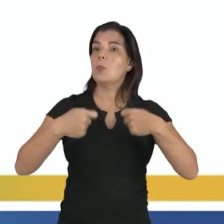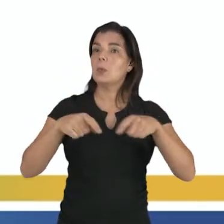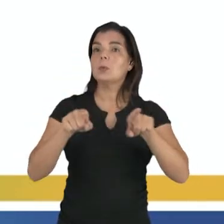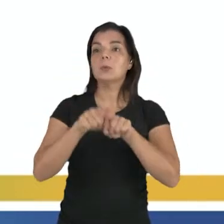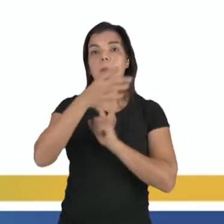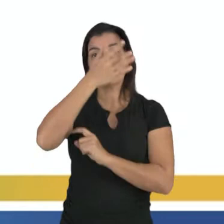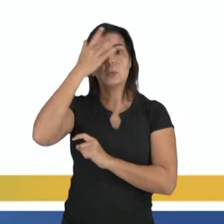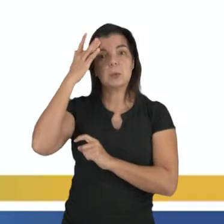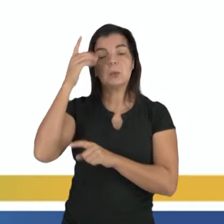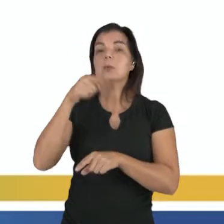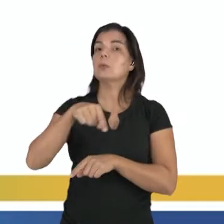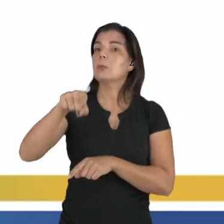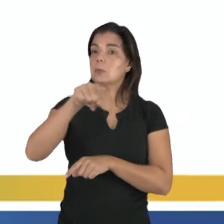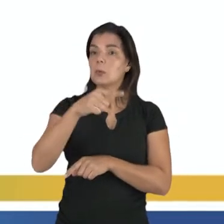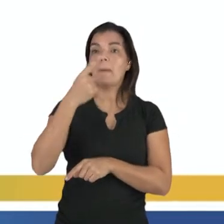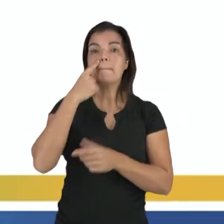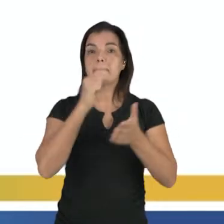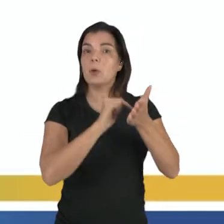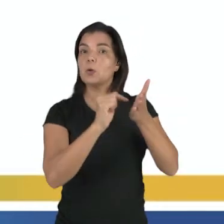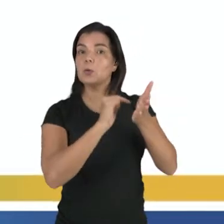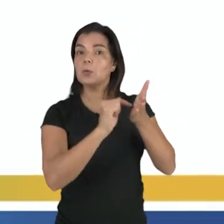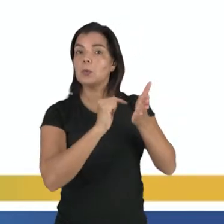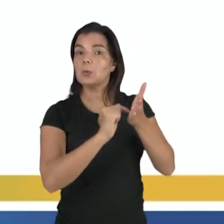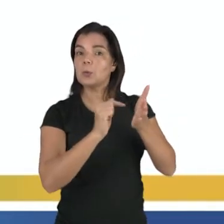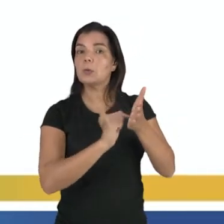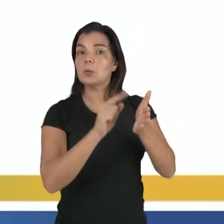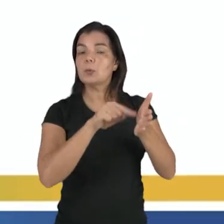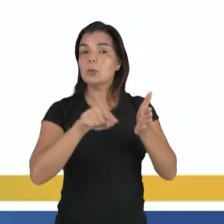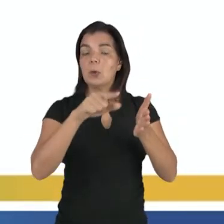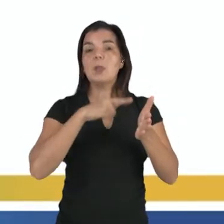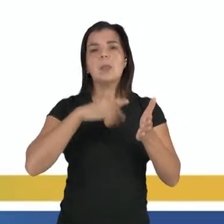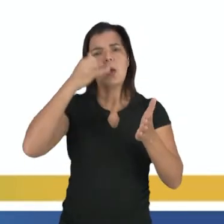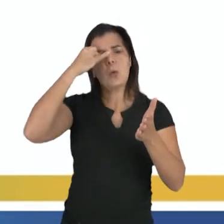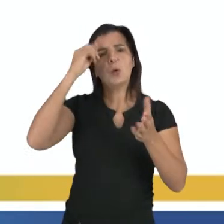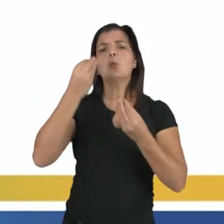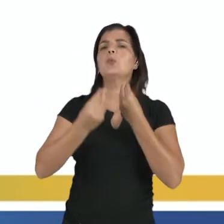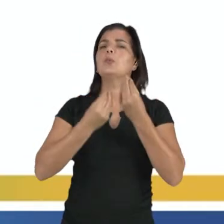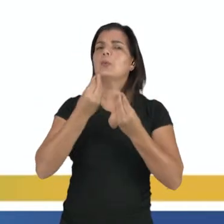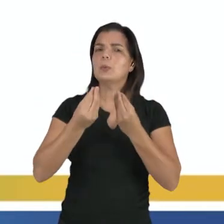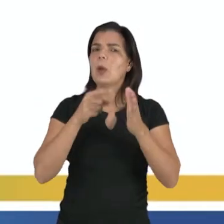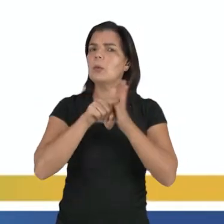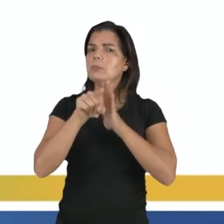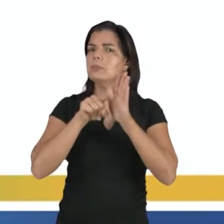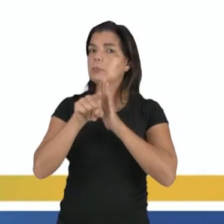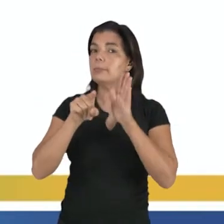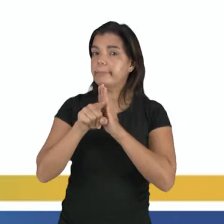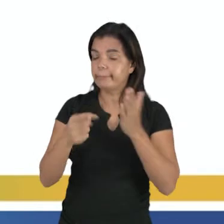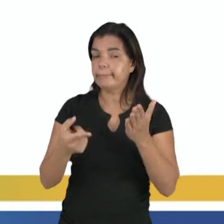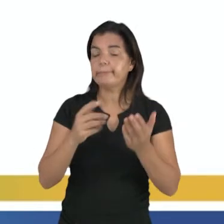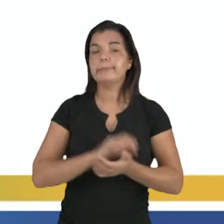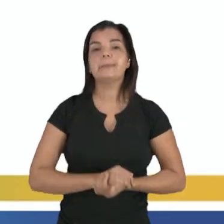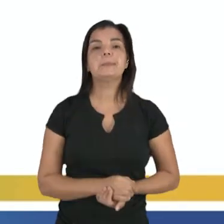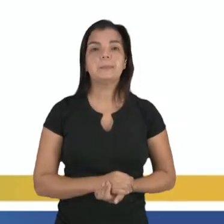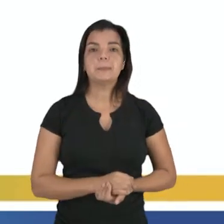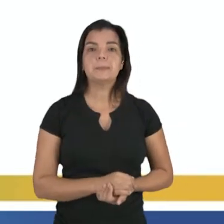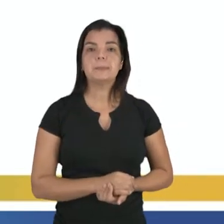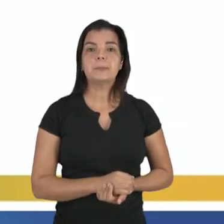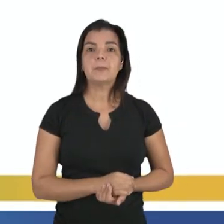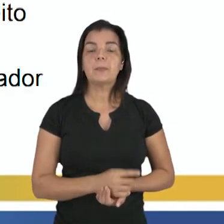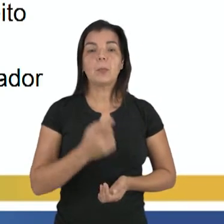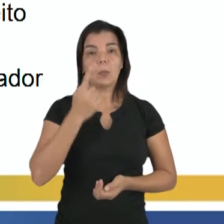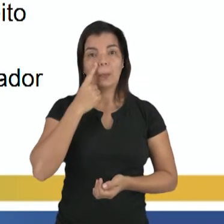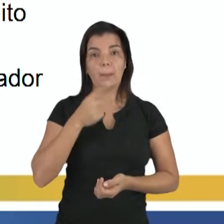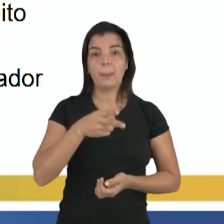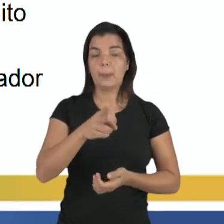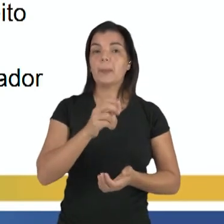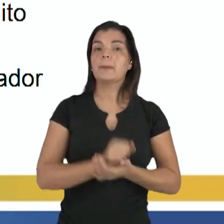das pessoas. Então, você já podia ir grifando isso aí, que você ia ter uma ideia do que será perguntado nessa questão. Vamos